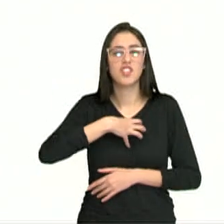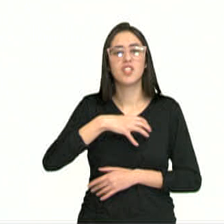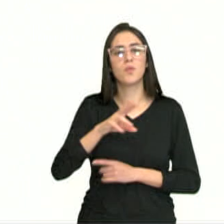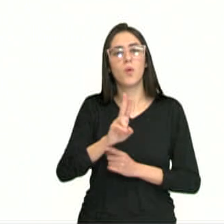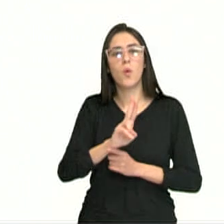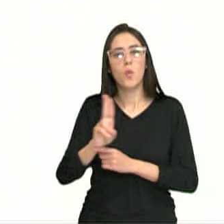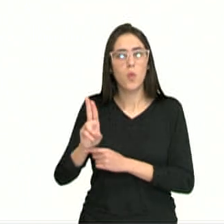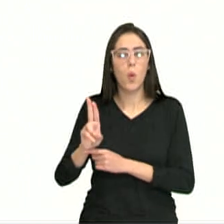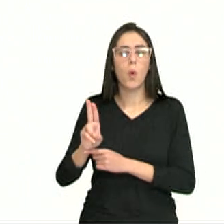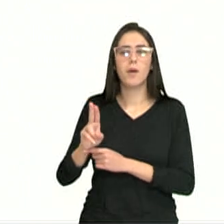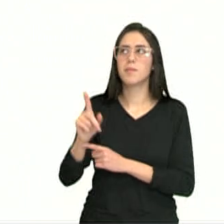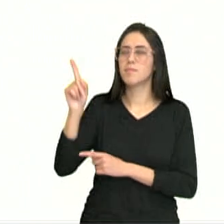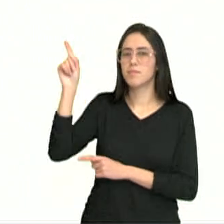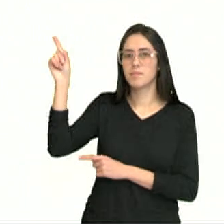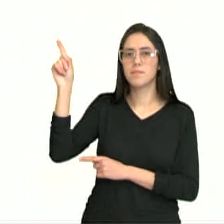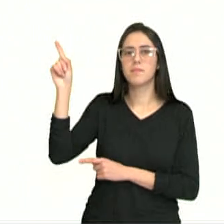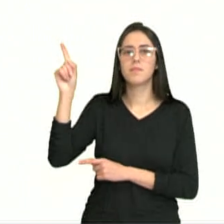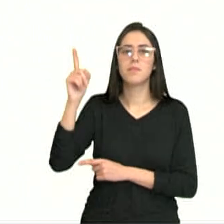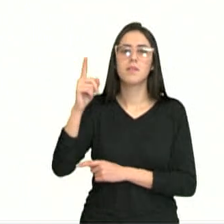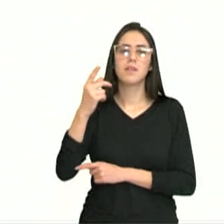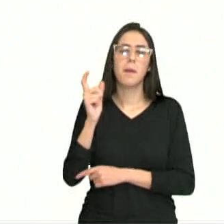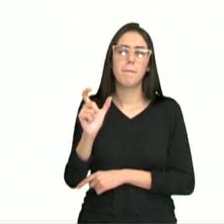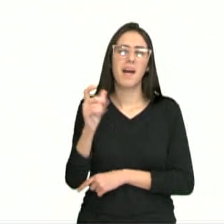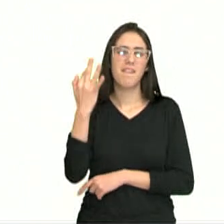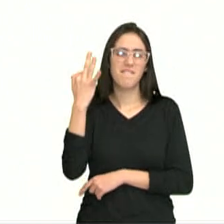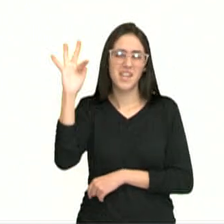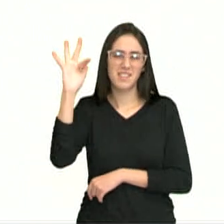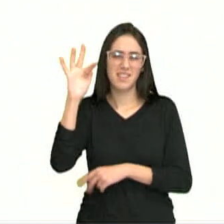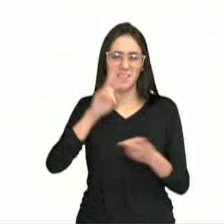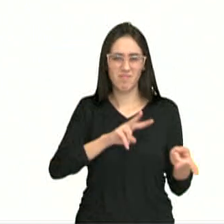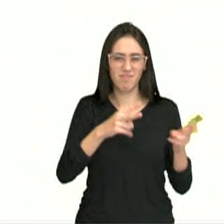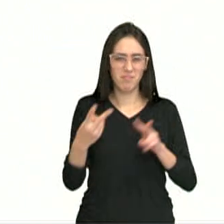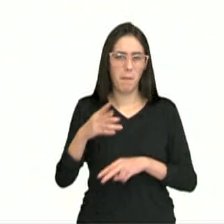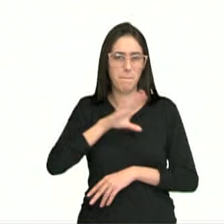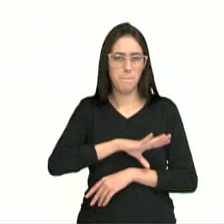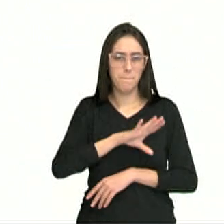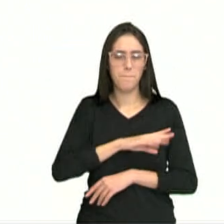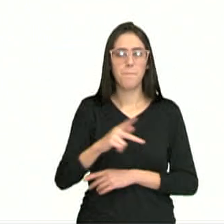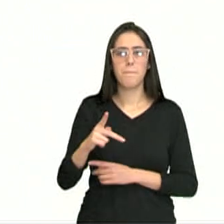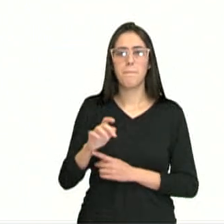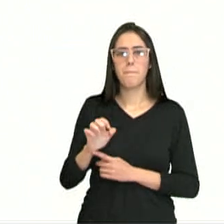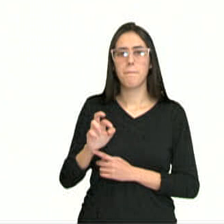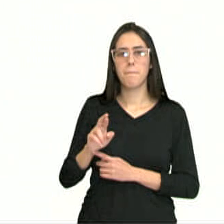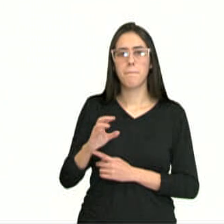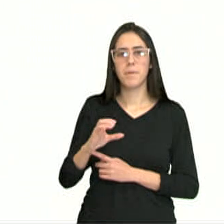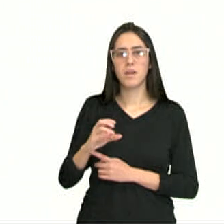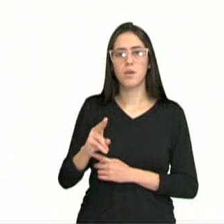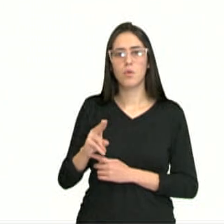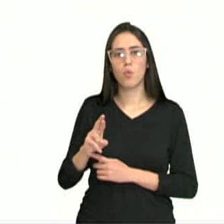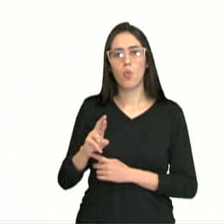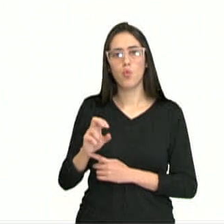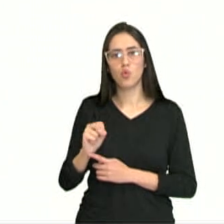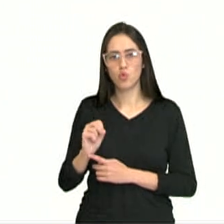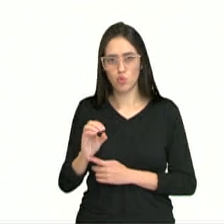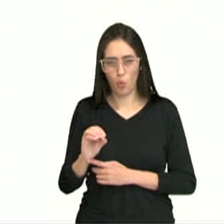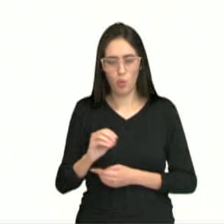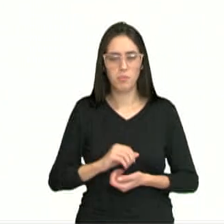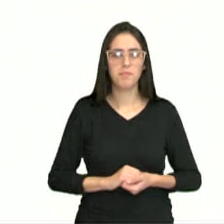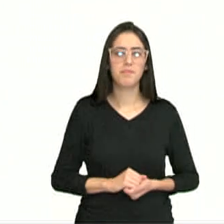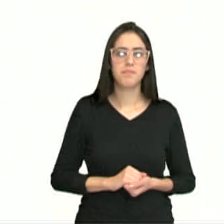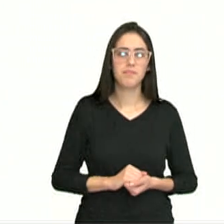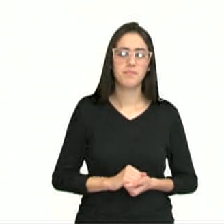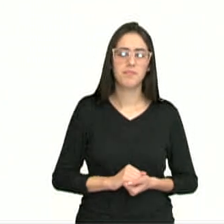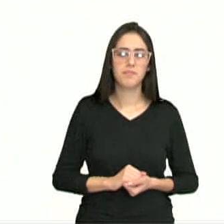verdade percurso em francês. Então parkour nada mais é do que um percurso. O